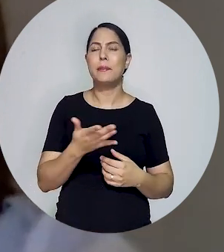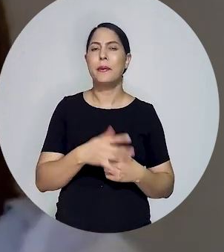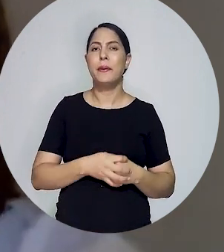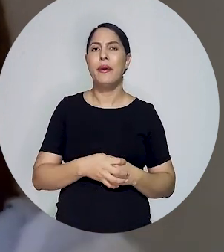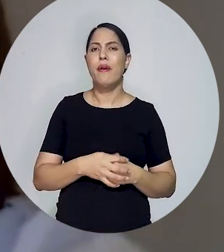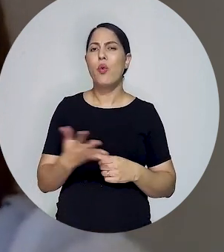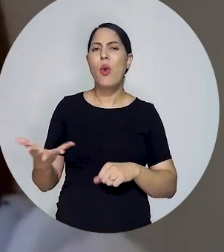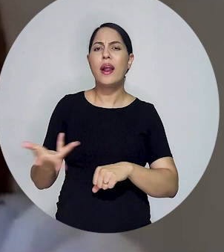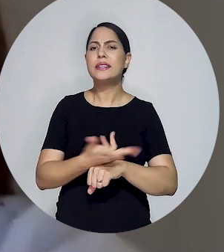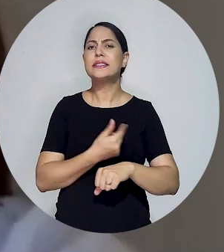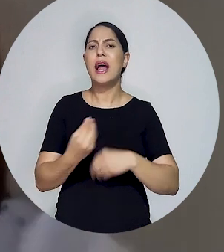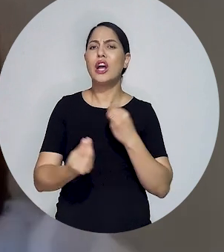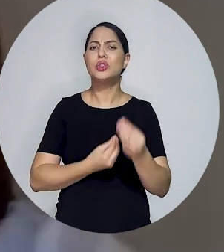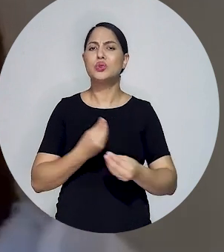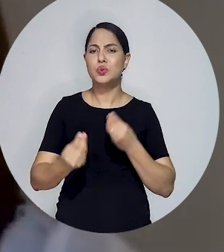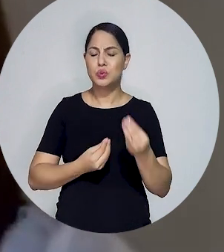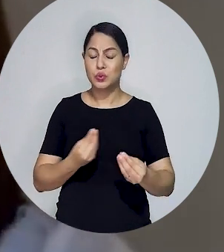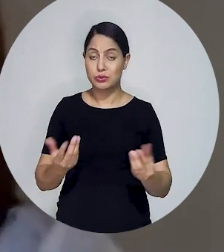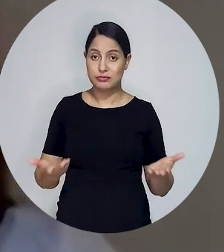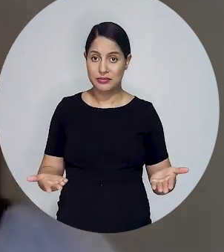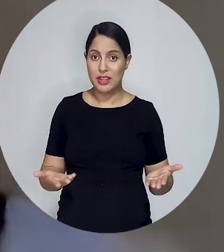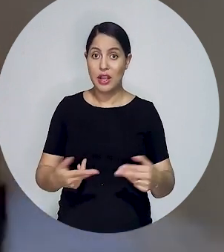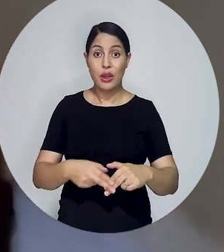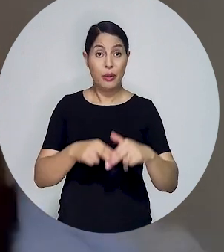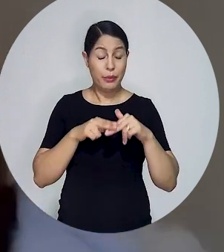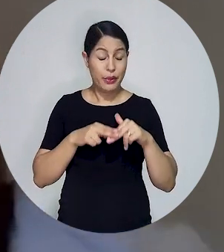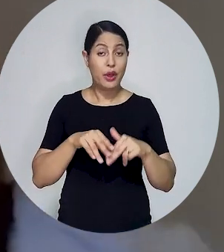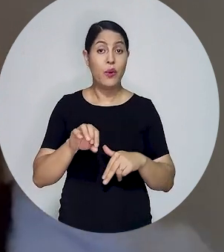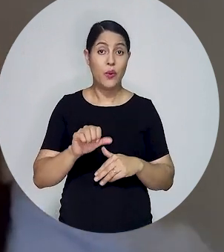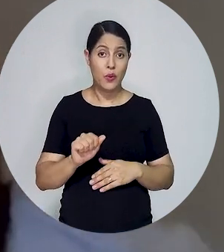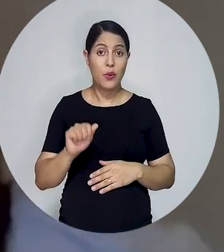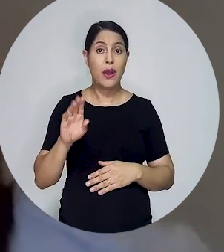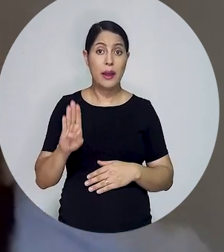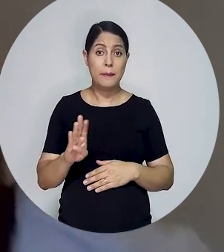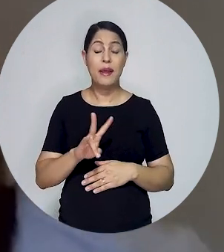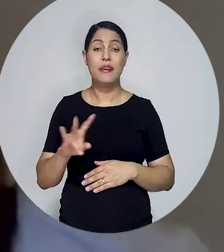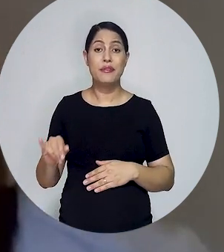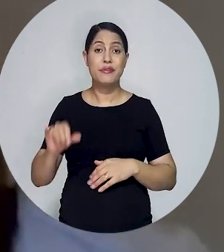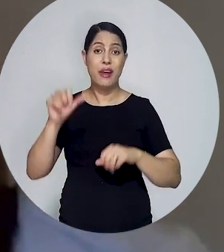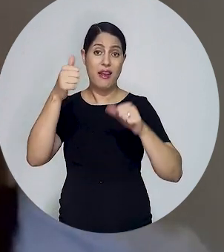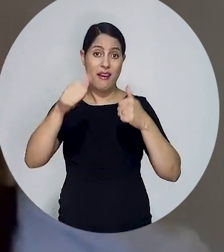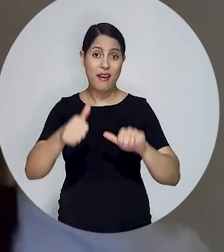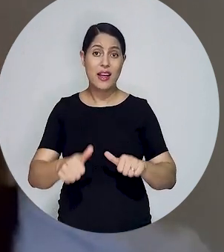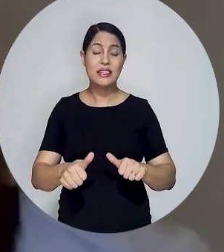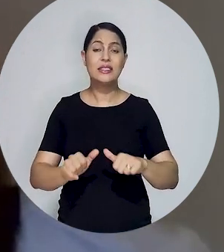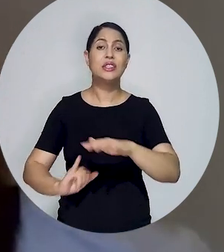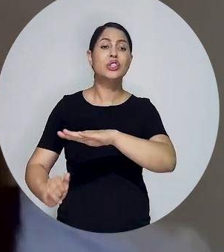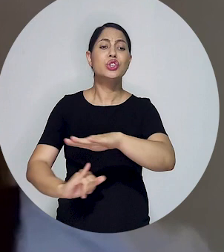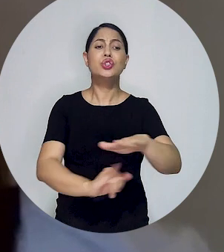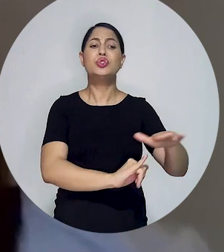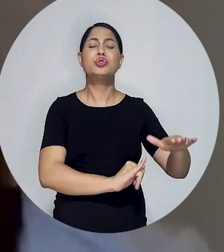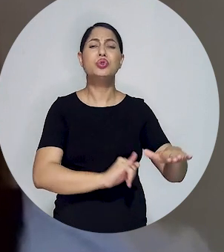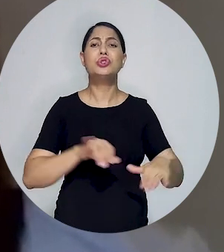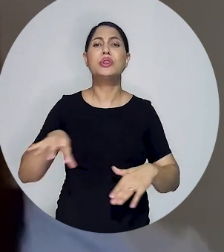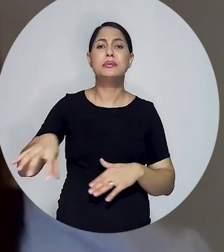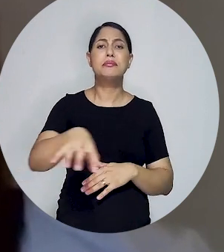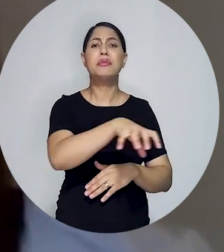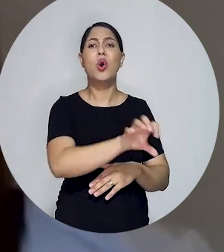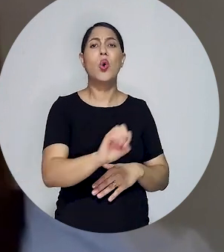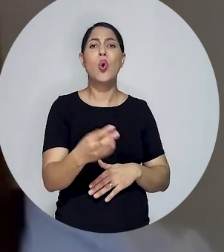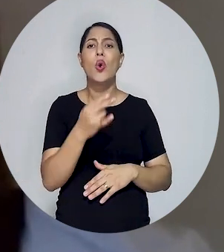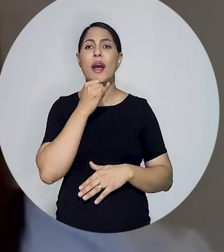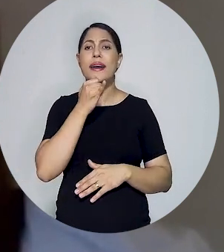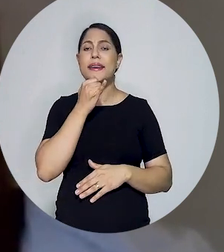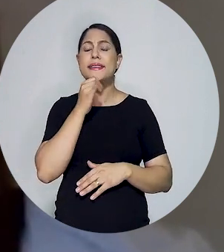até uma forma de indicador de qualidade, uma vez que ela mede, né, o desempenho de suas instituições